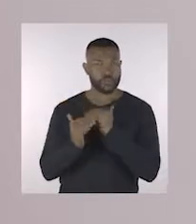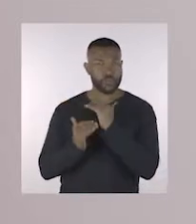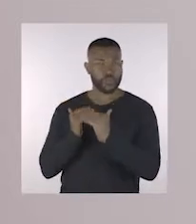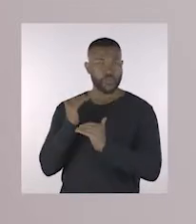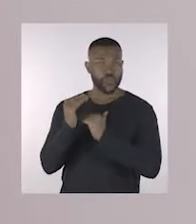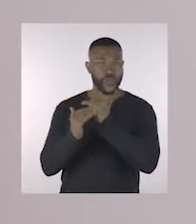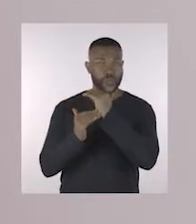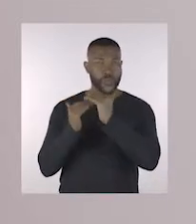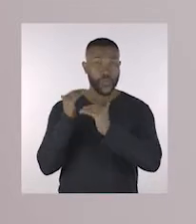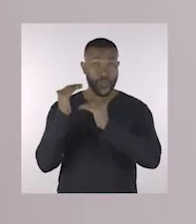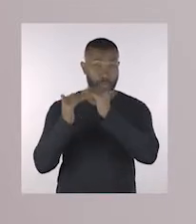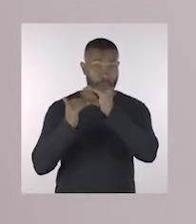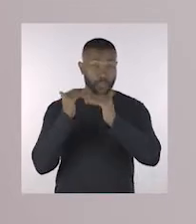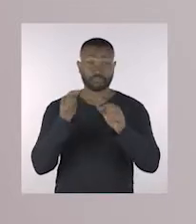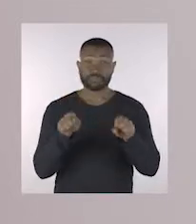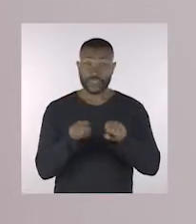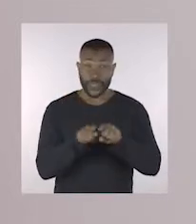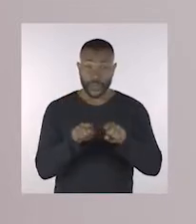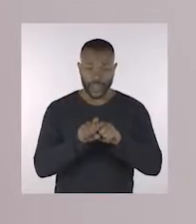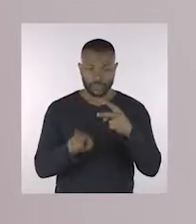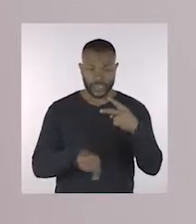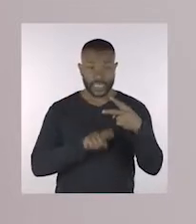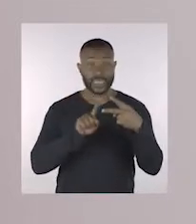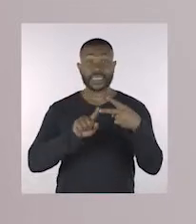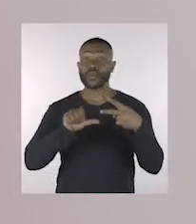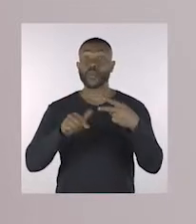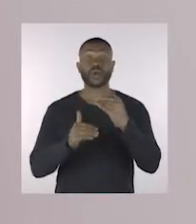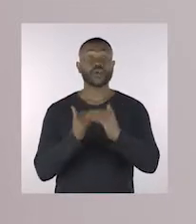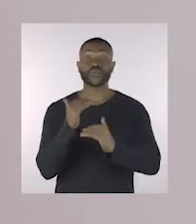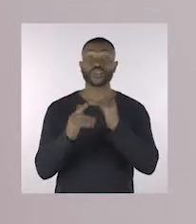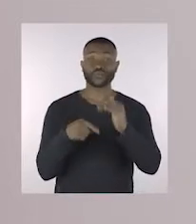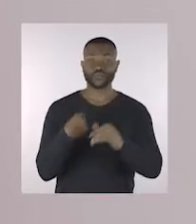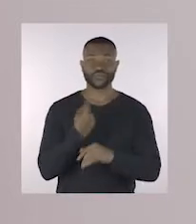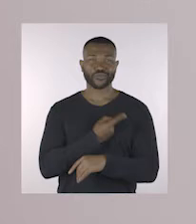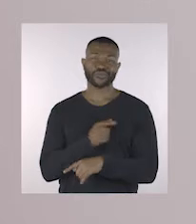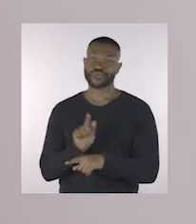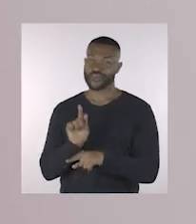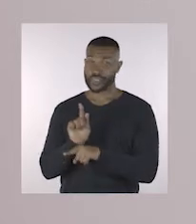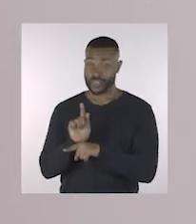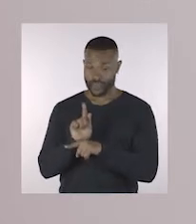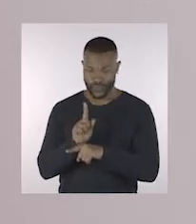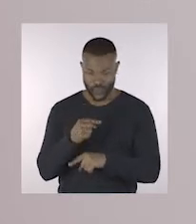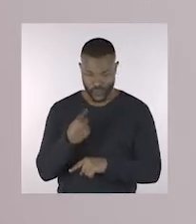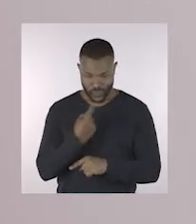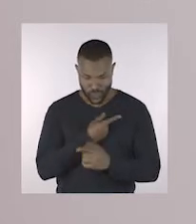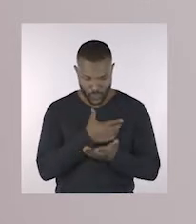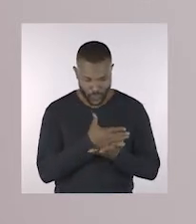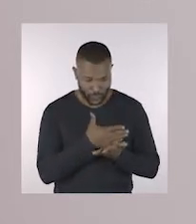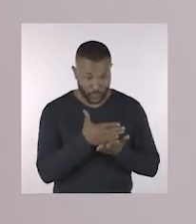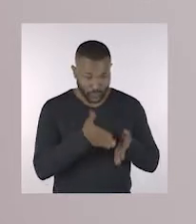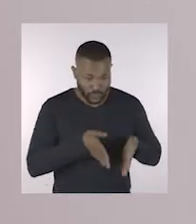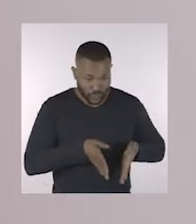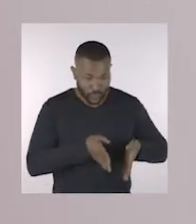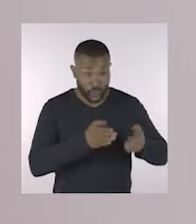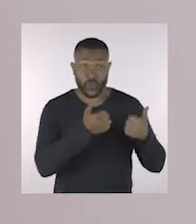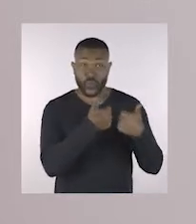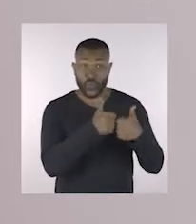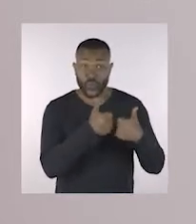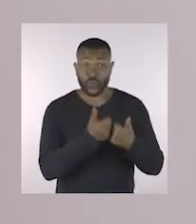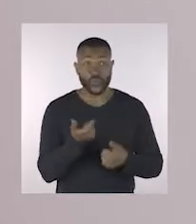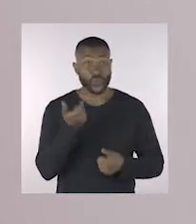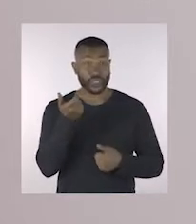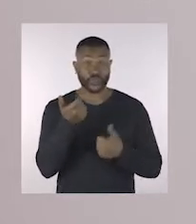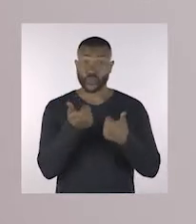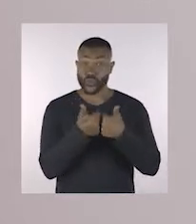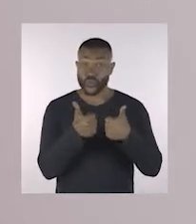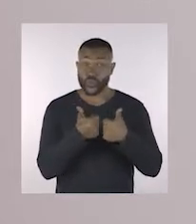São Paulo teve um avanço e o grande avanço depois disso foi exatamente a nossa gestão quando a gente implantou